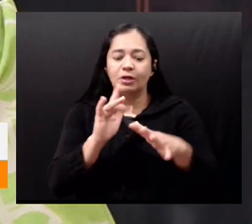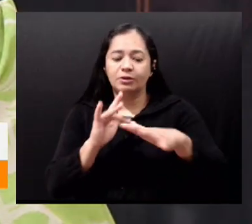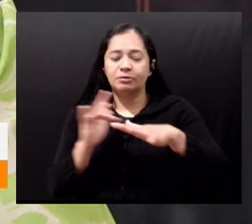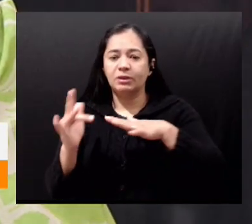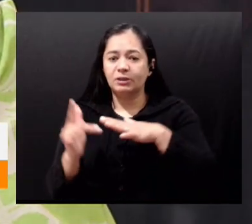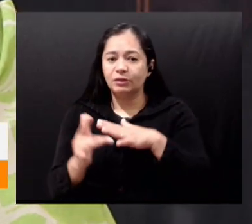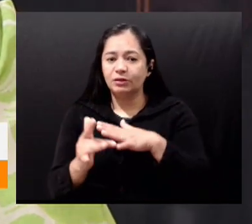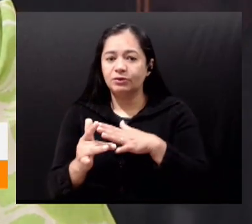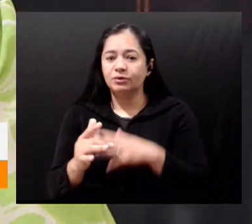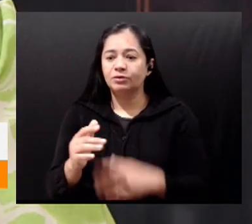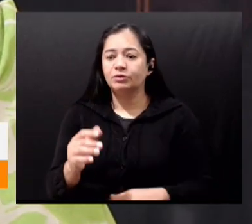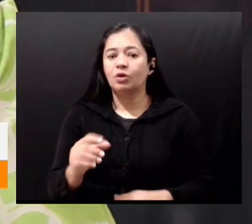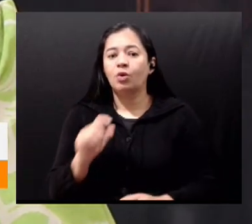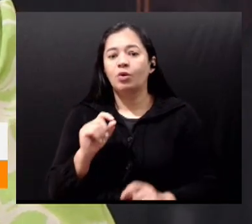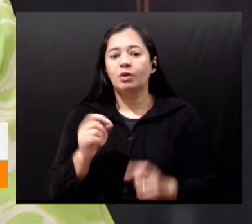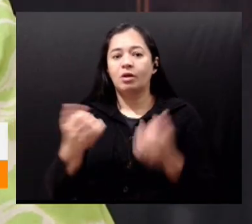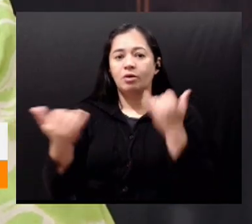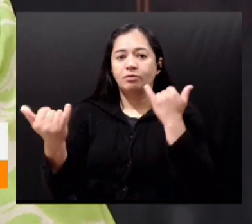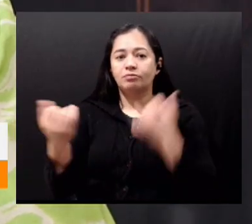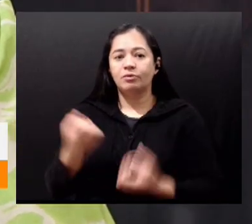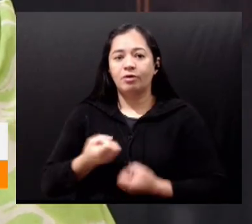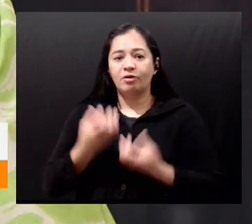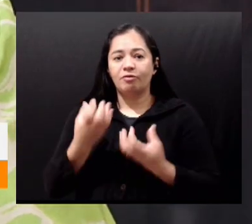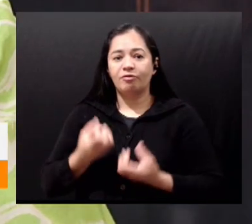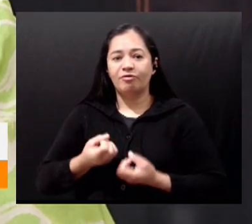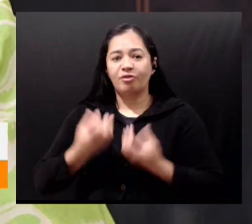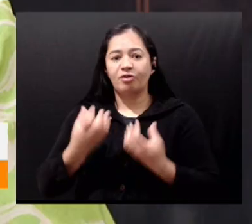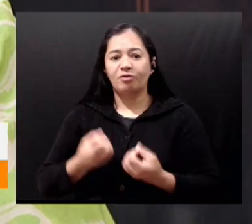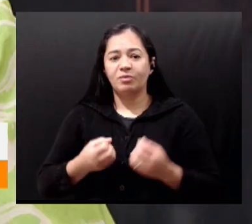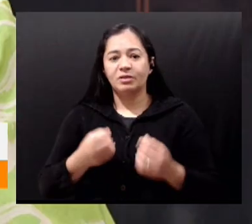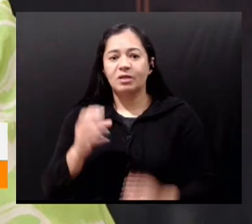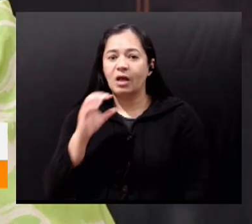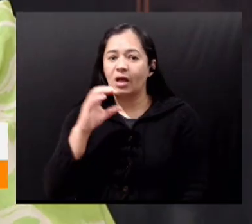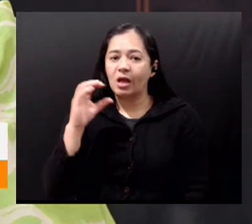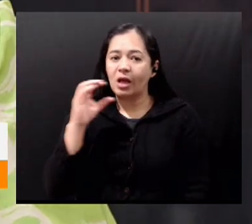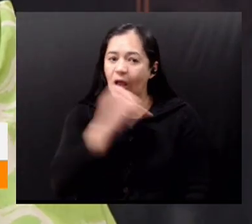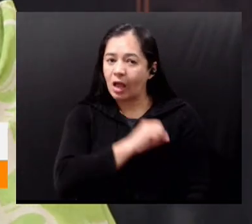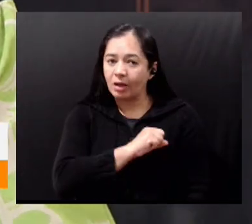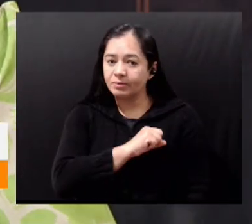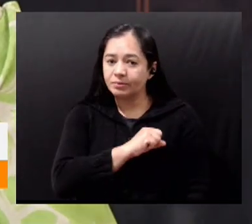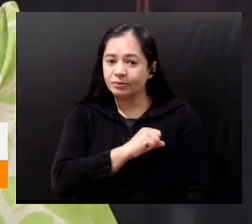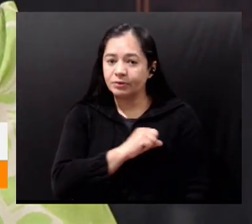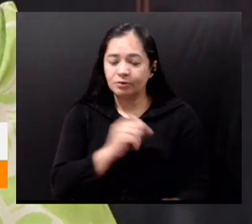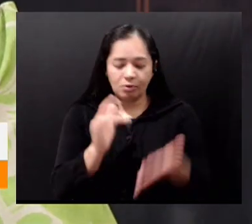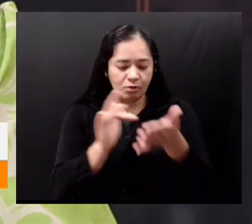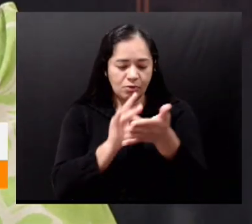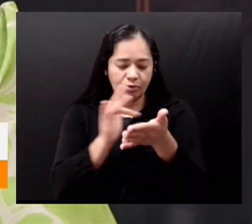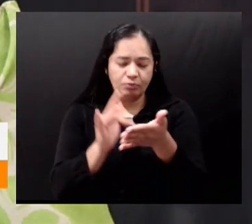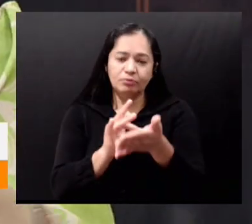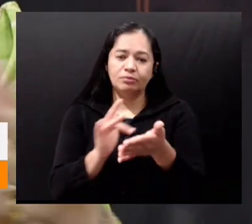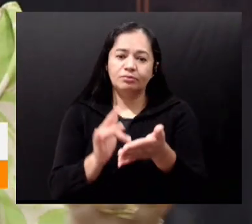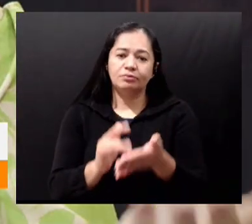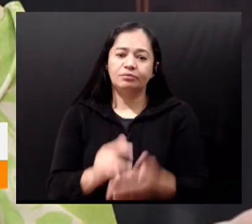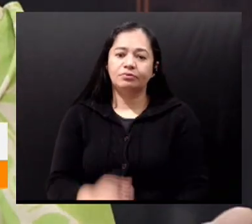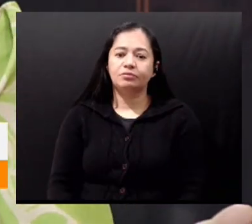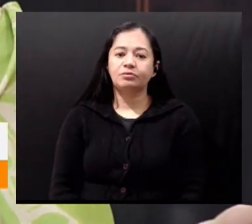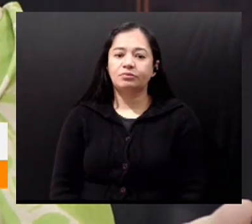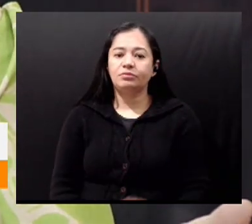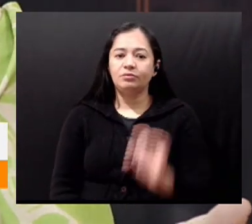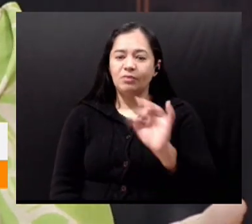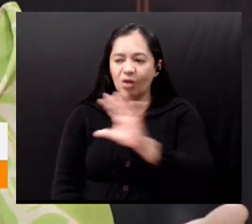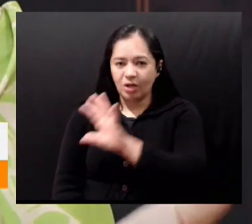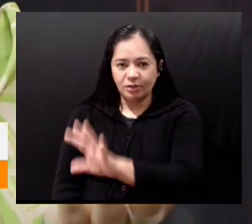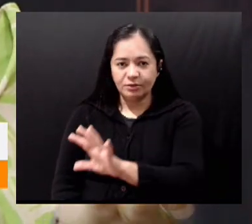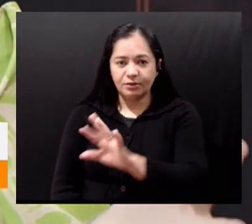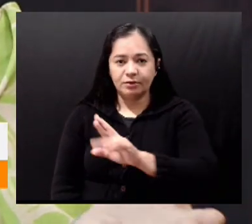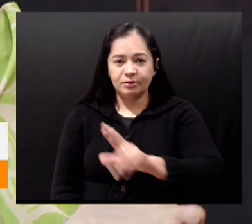as informações estão fração de segundos na palma da mão, e não é só isso. Você falou